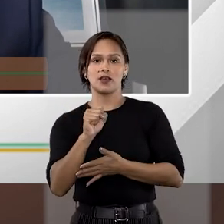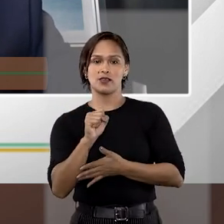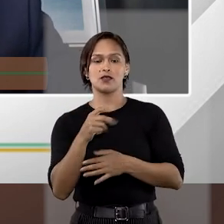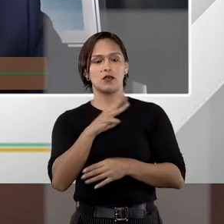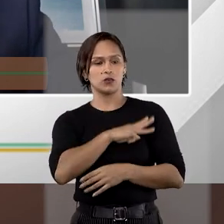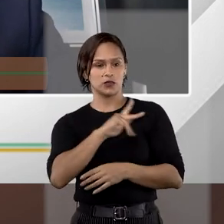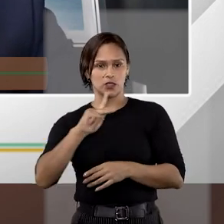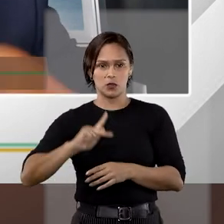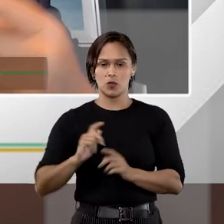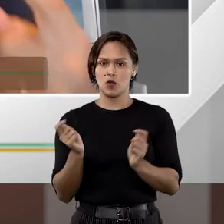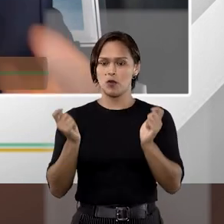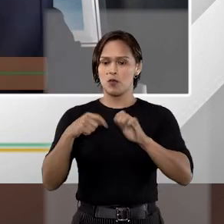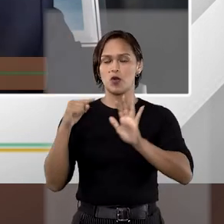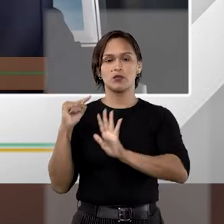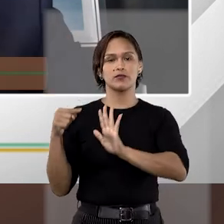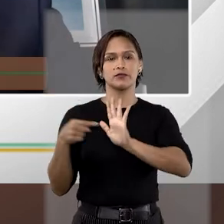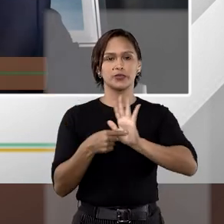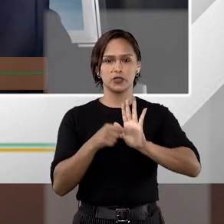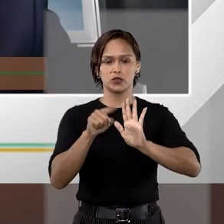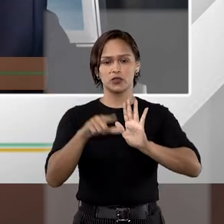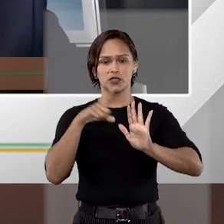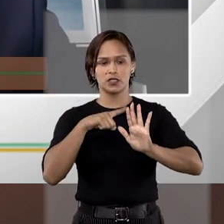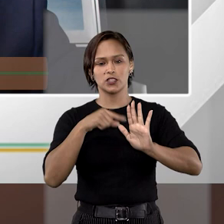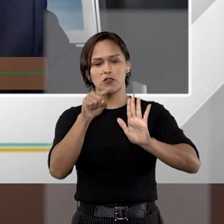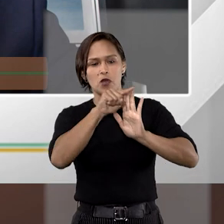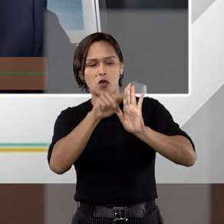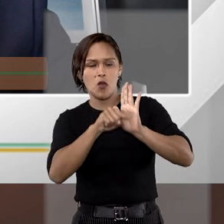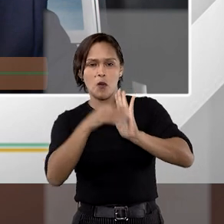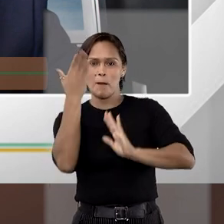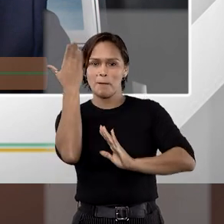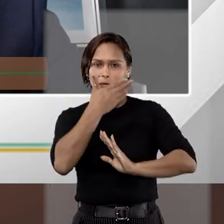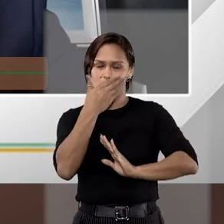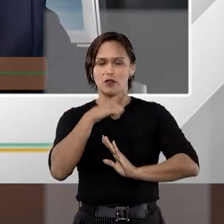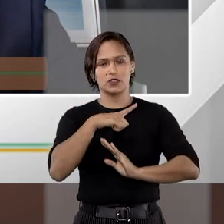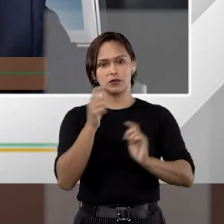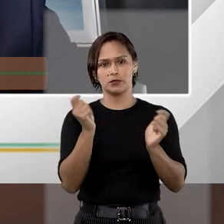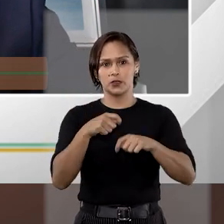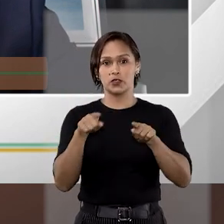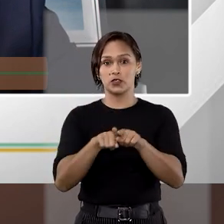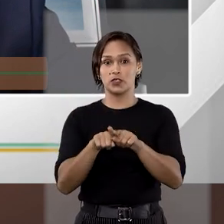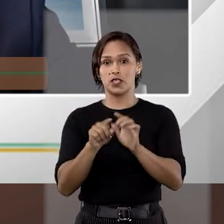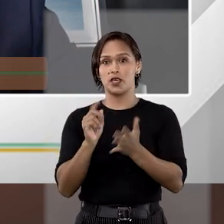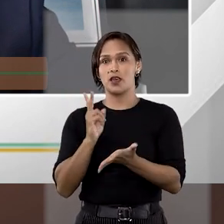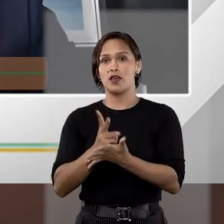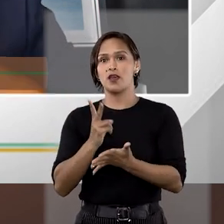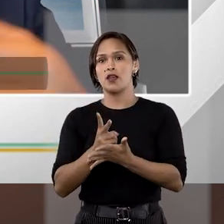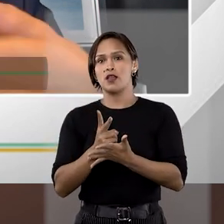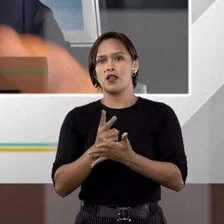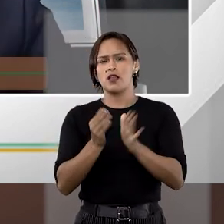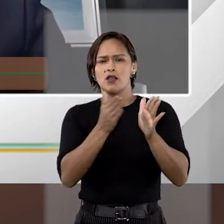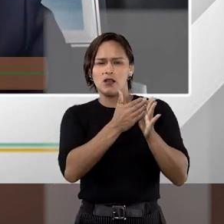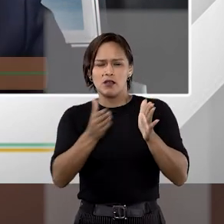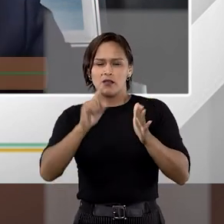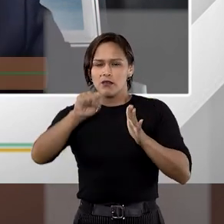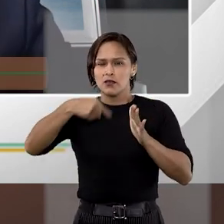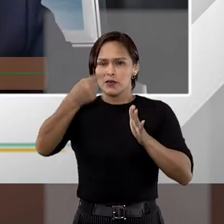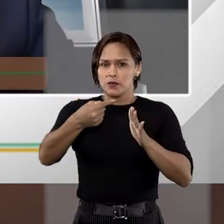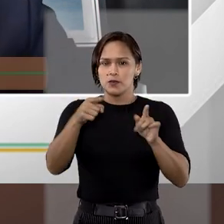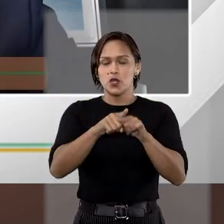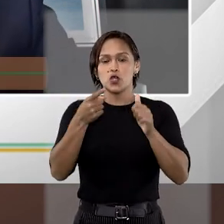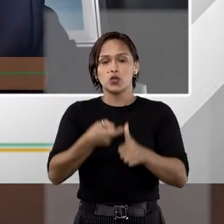a esse aí eu me sério pode denunciar se ele tiver elementos e ainda numa fase